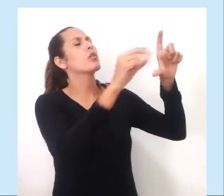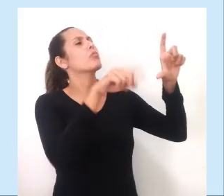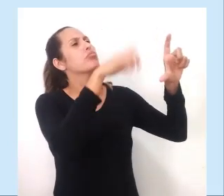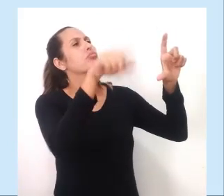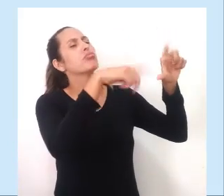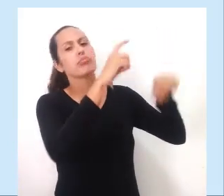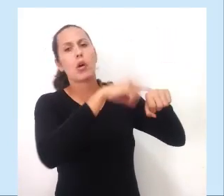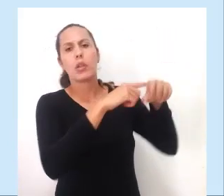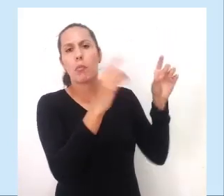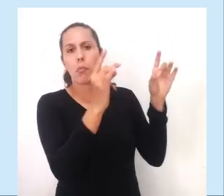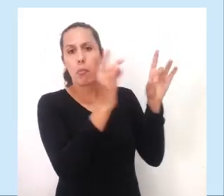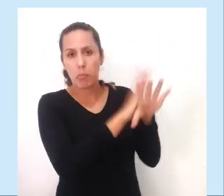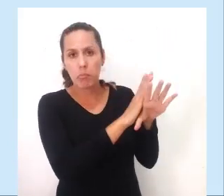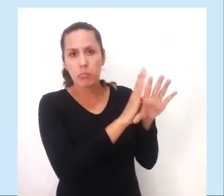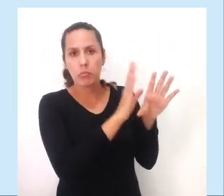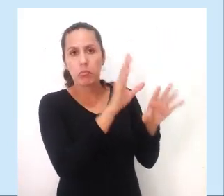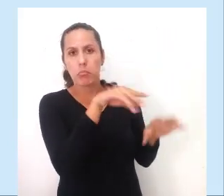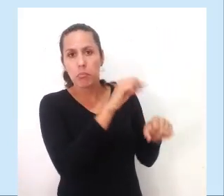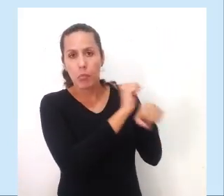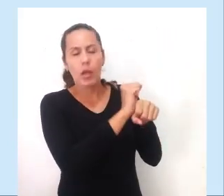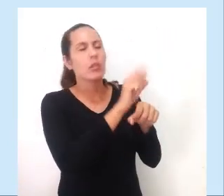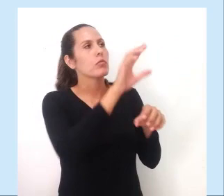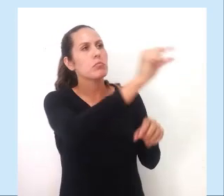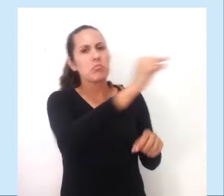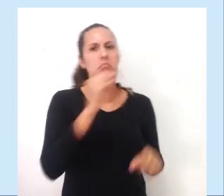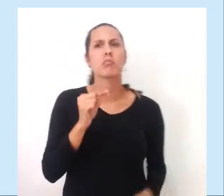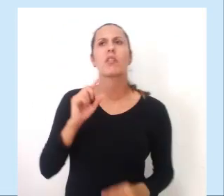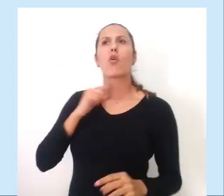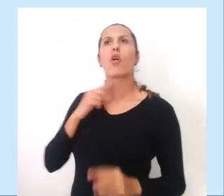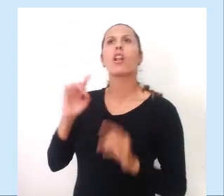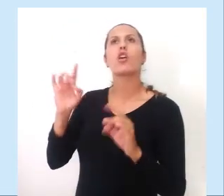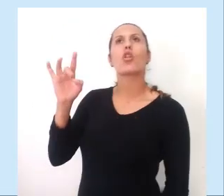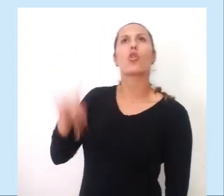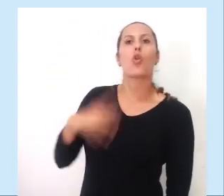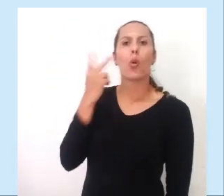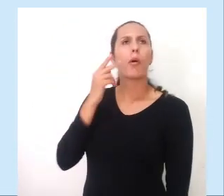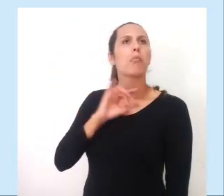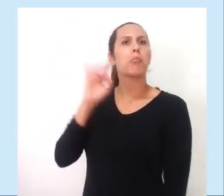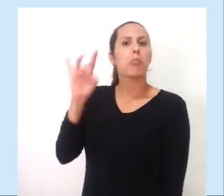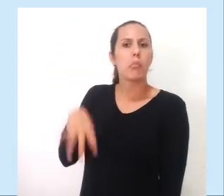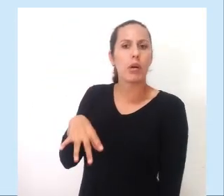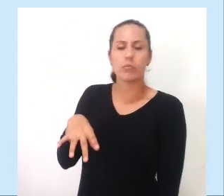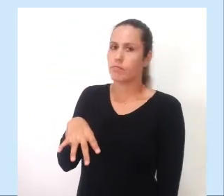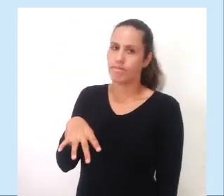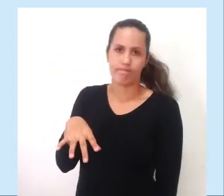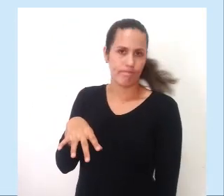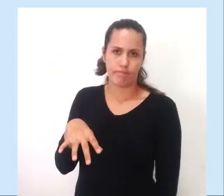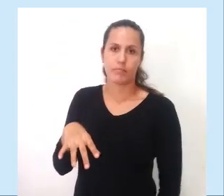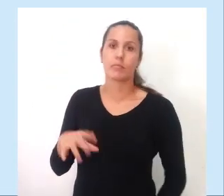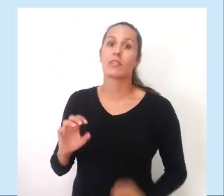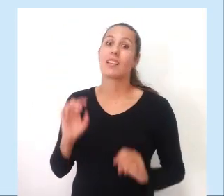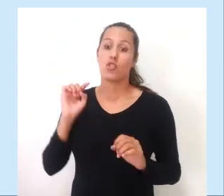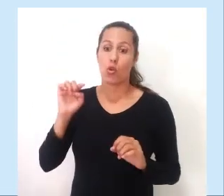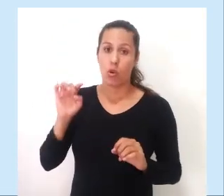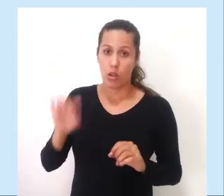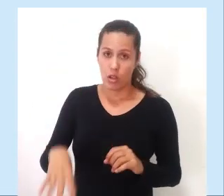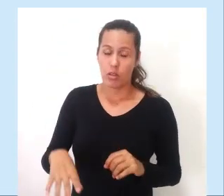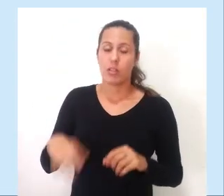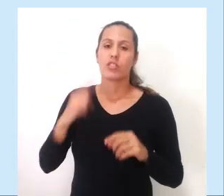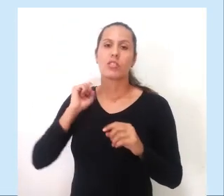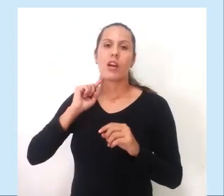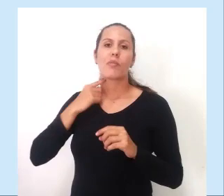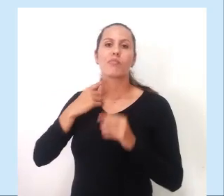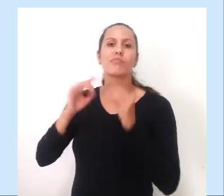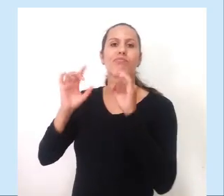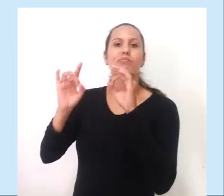que, se a gente não tomar conta de como descartar aquela pilha corretamente, jogar no lixo comum, é claro